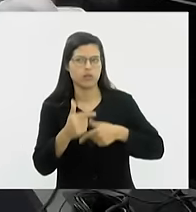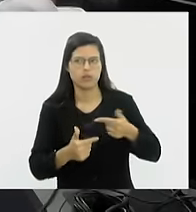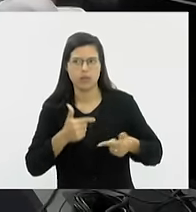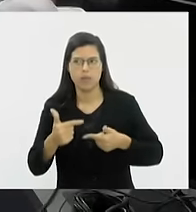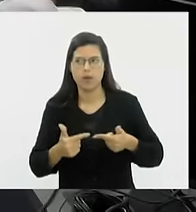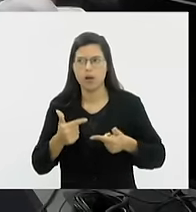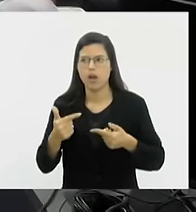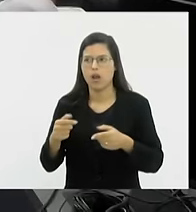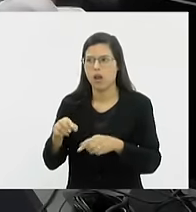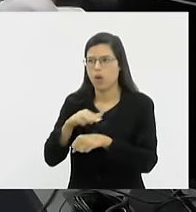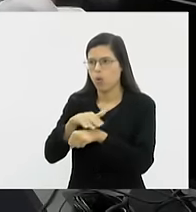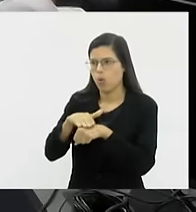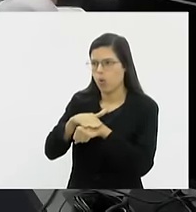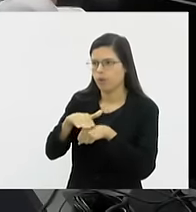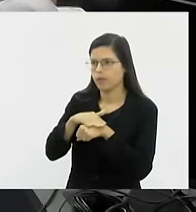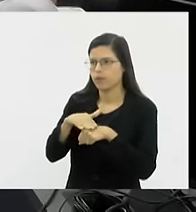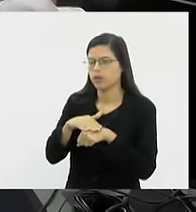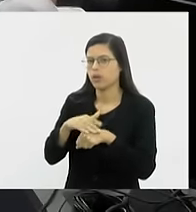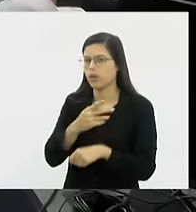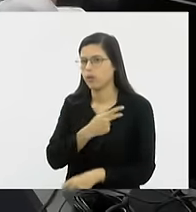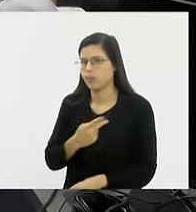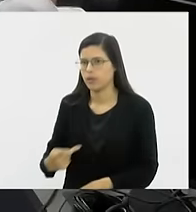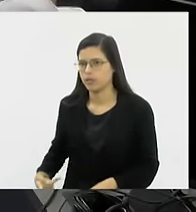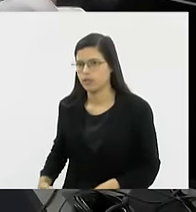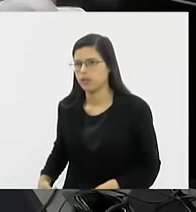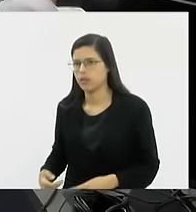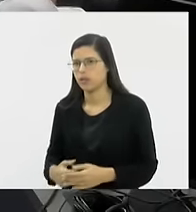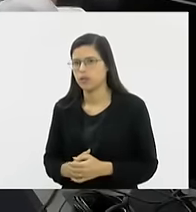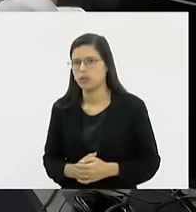conversei antes com o presidente que